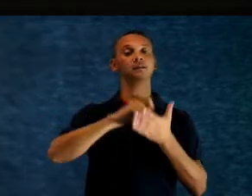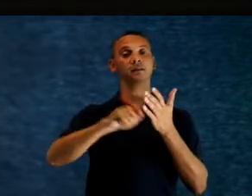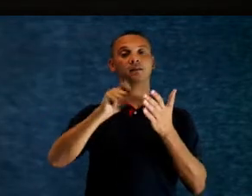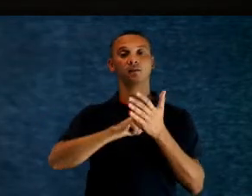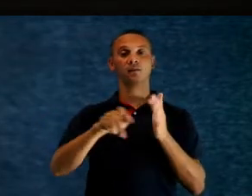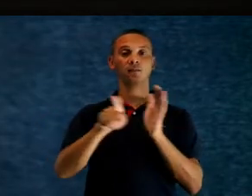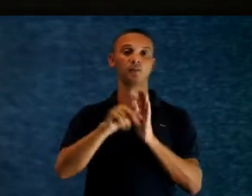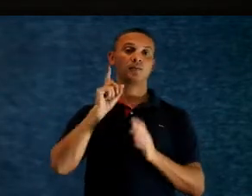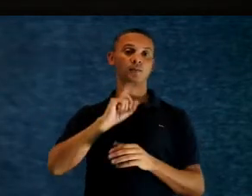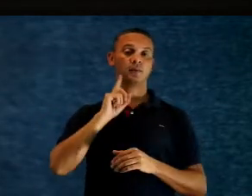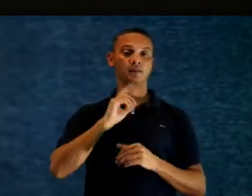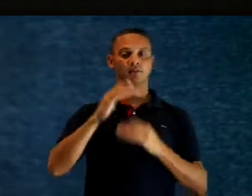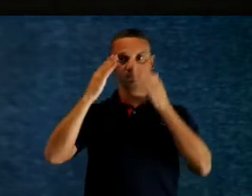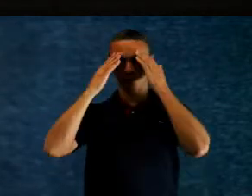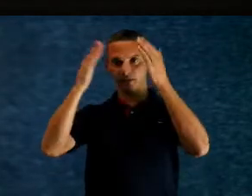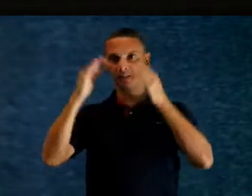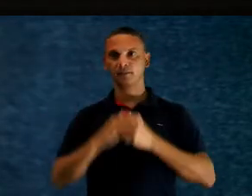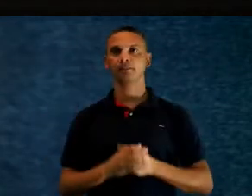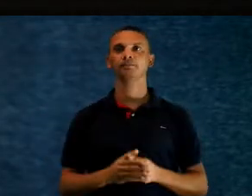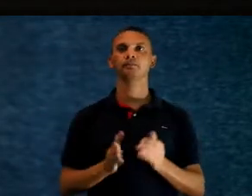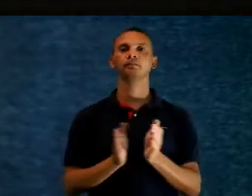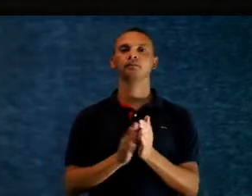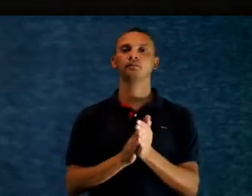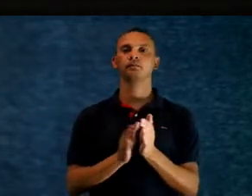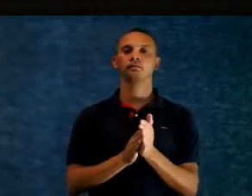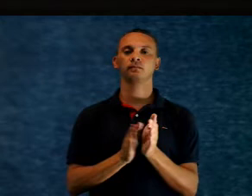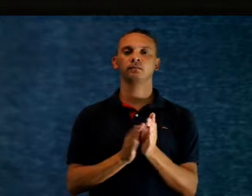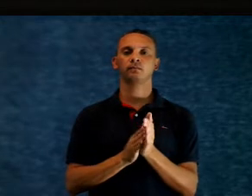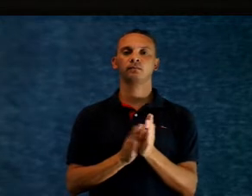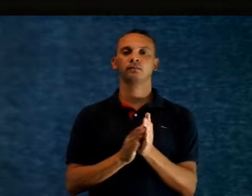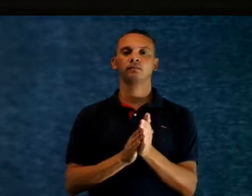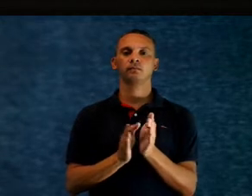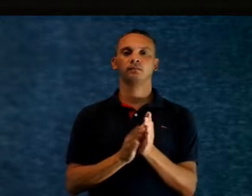Muito obrigado, Edmilson Caminha, por essa bela aula sobre Maria Julieta,